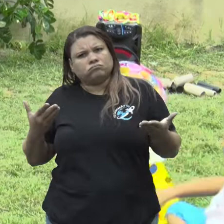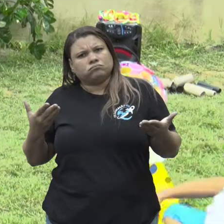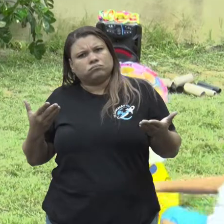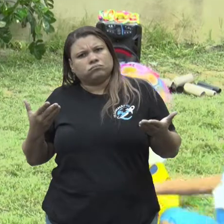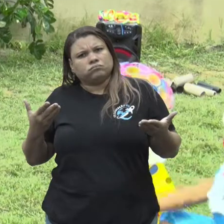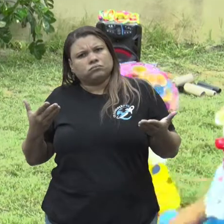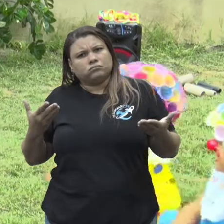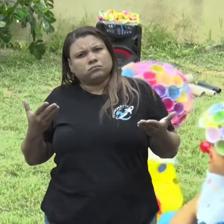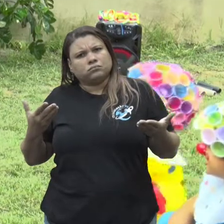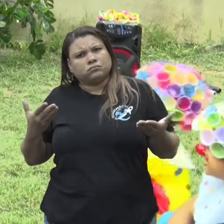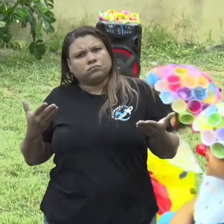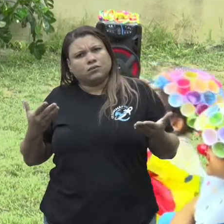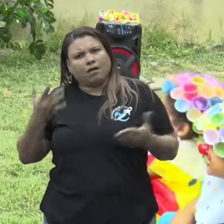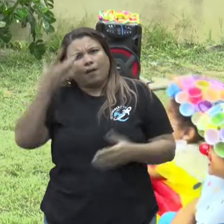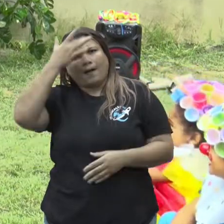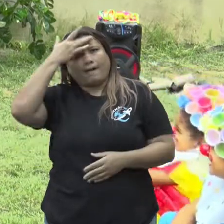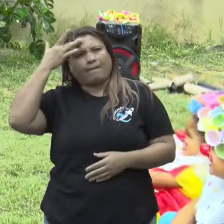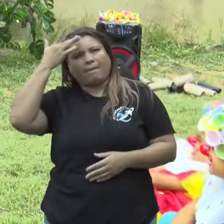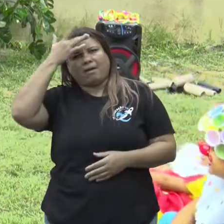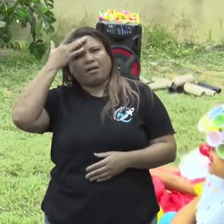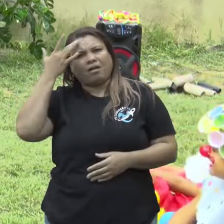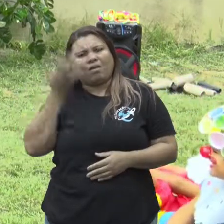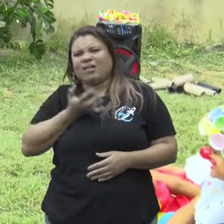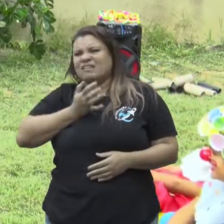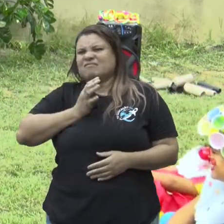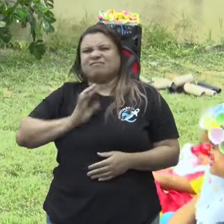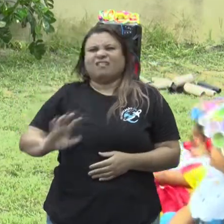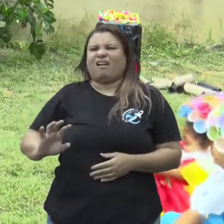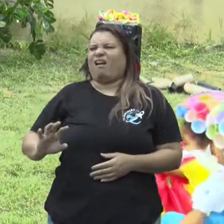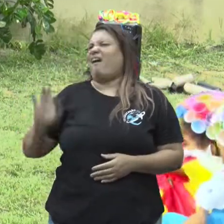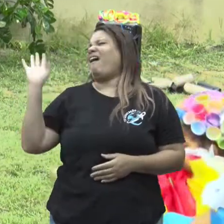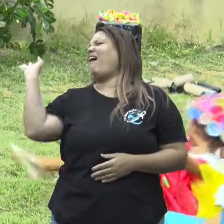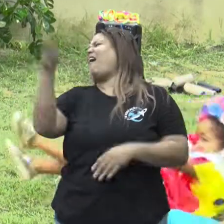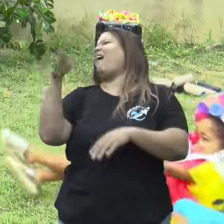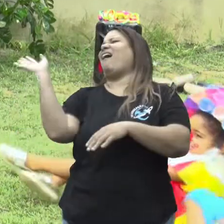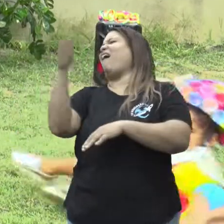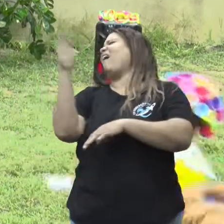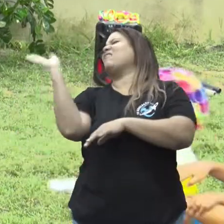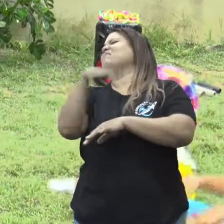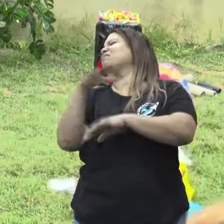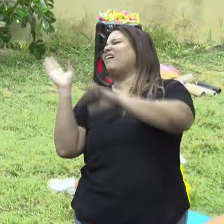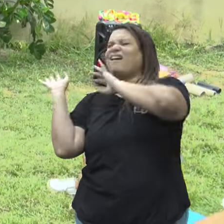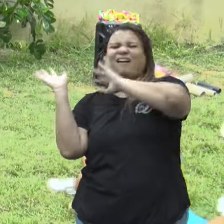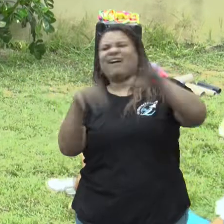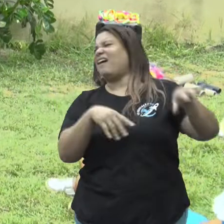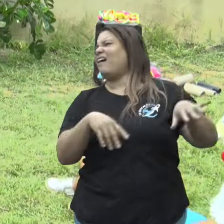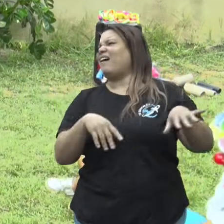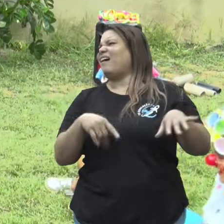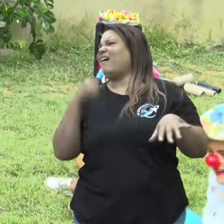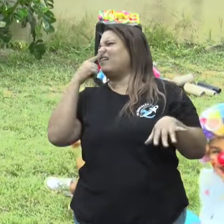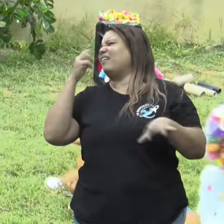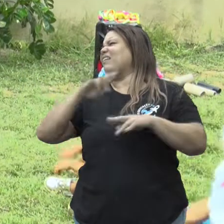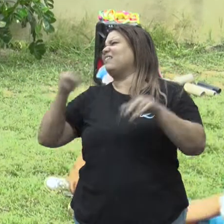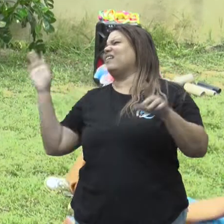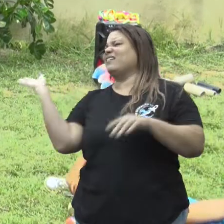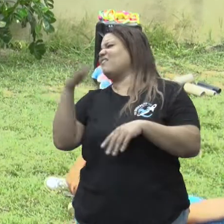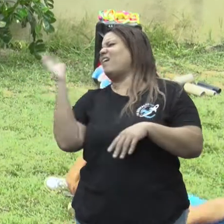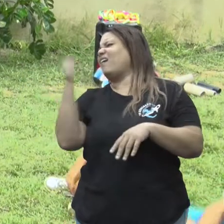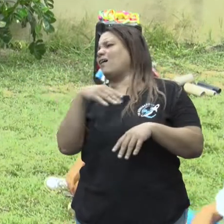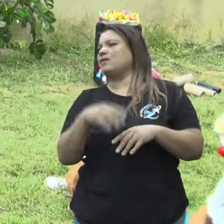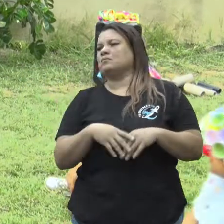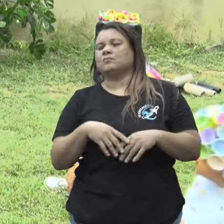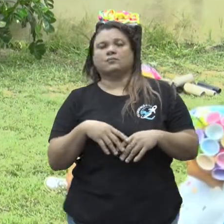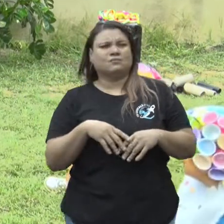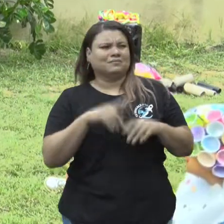o palhaço saiu de lá triste, chorando, e falou também, agora eu vou escolher outro nariz,